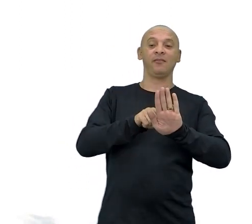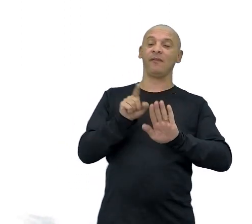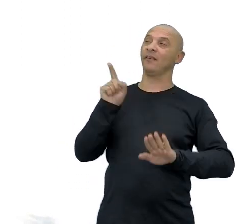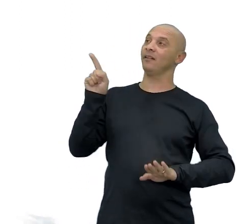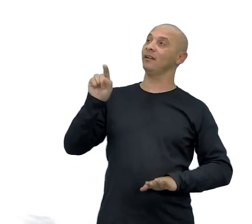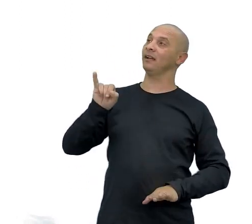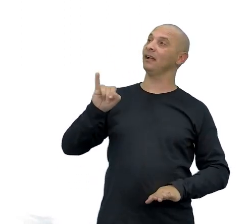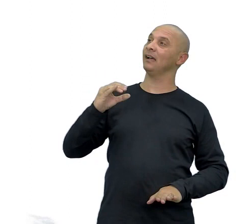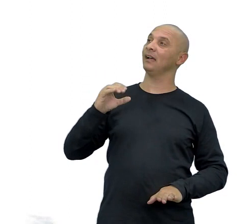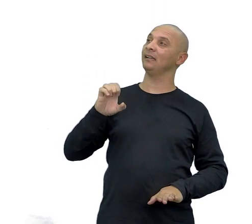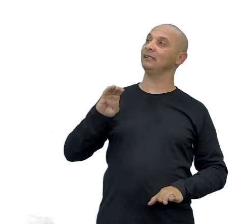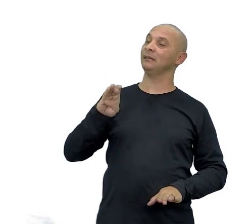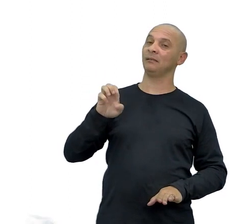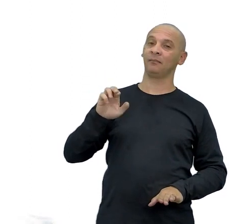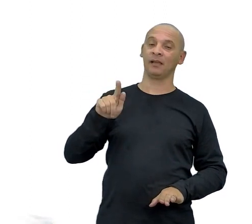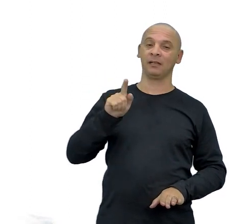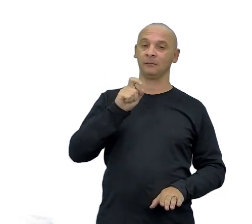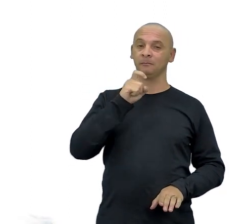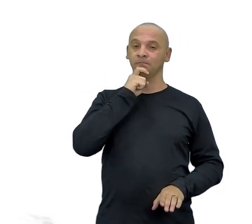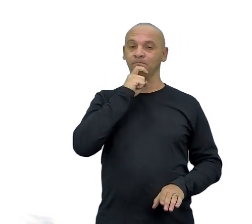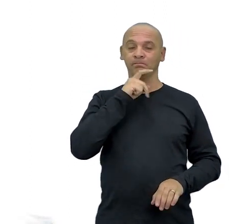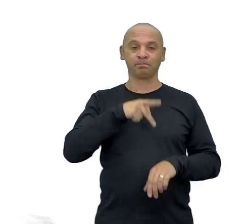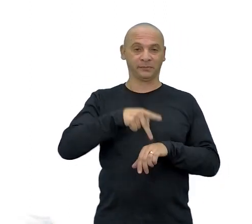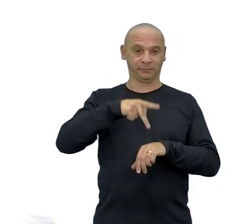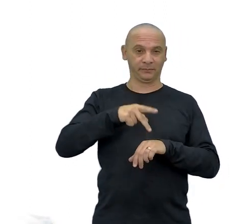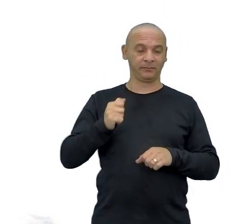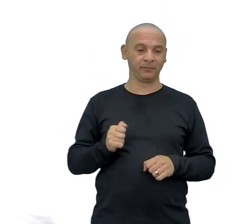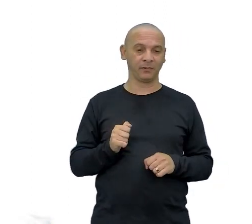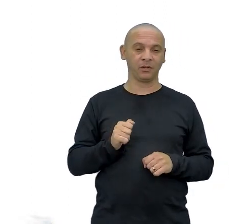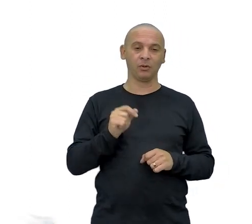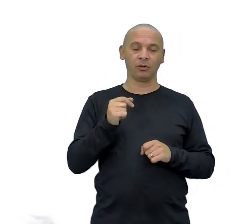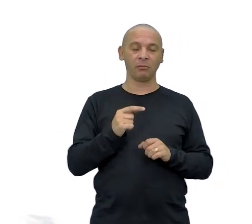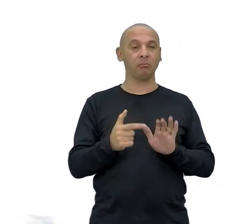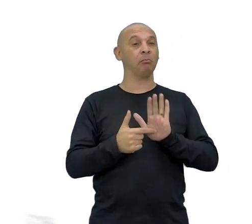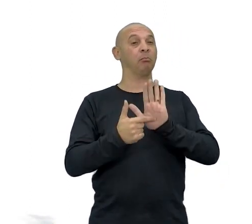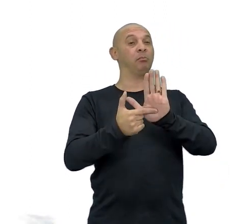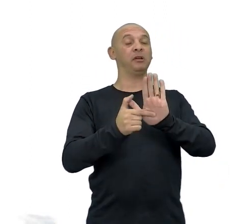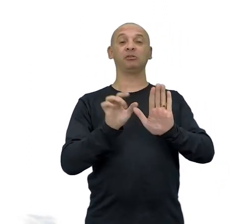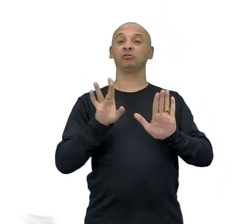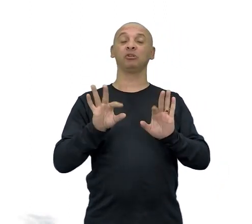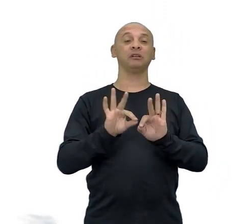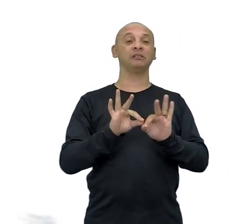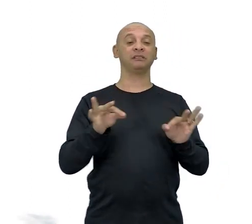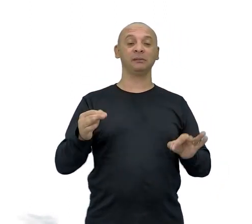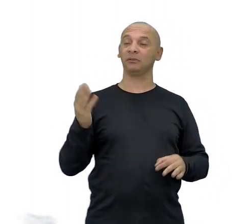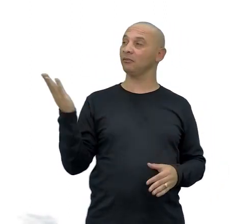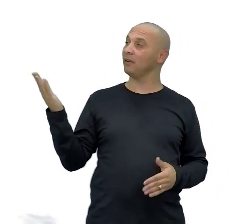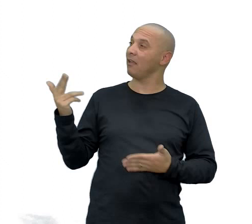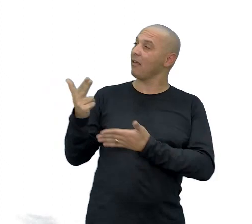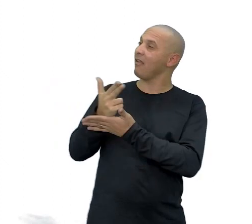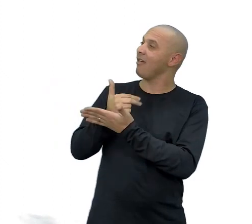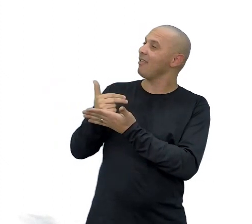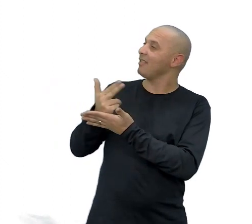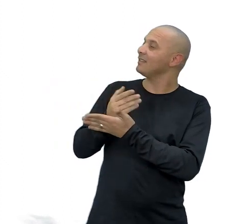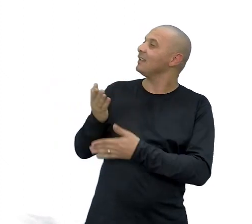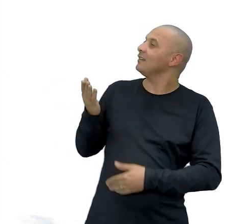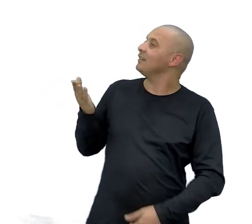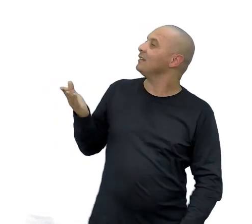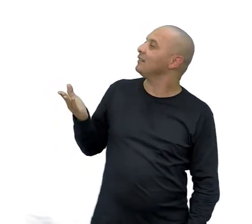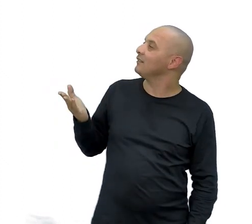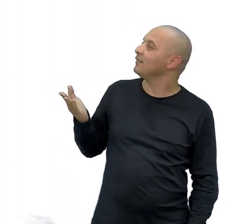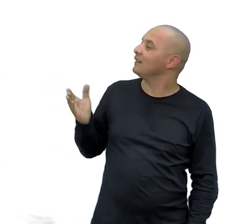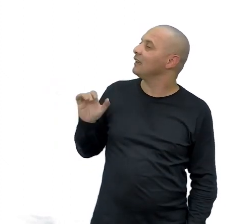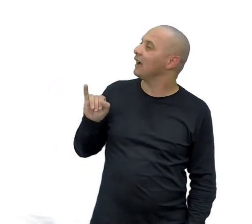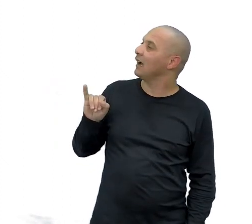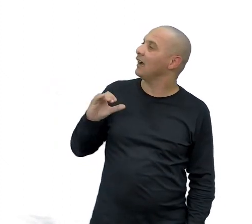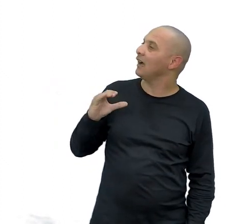Nos textos, há apenas uma superfície exposta, assim como a gente observa na imagem aí do iceberg,